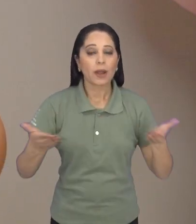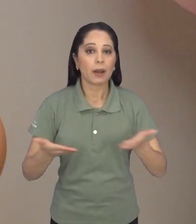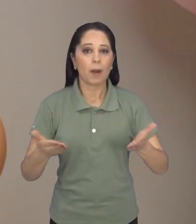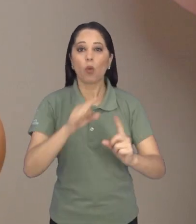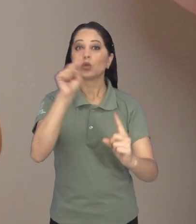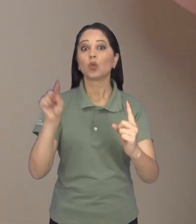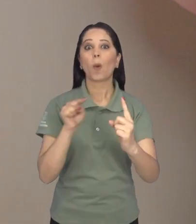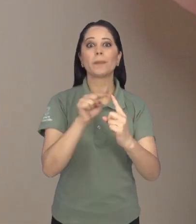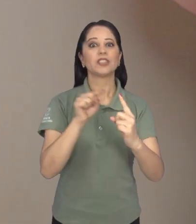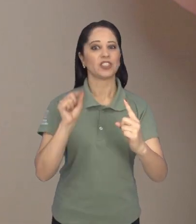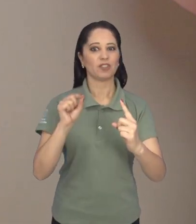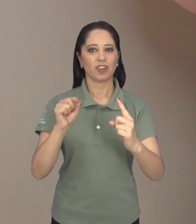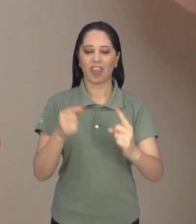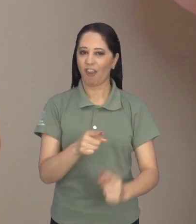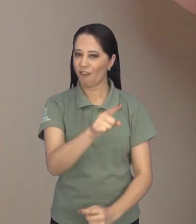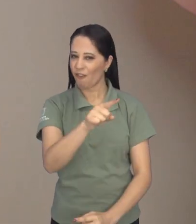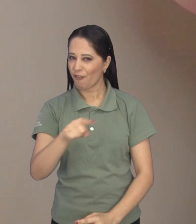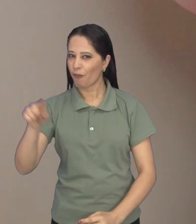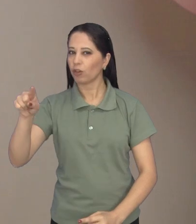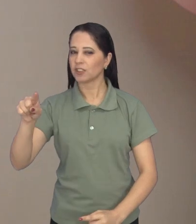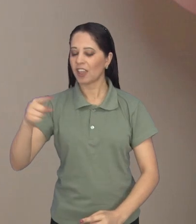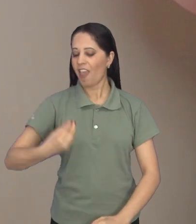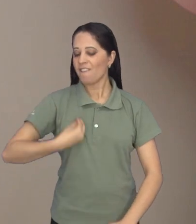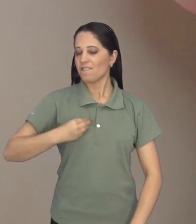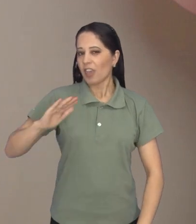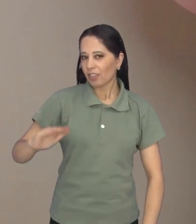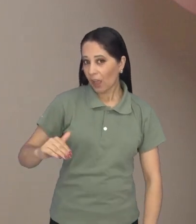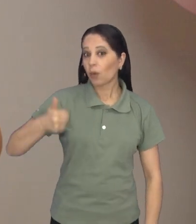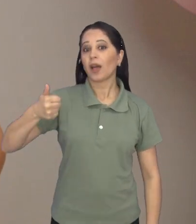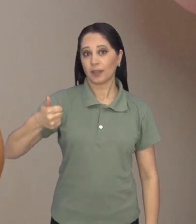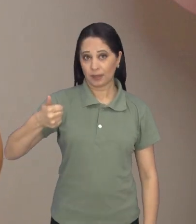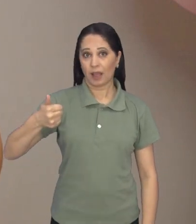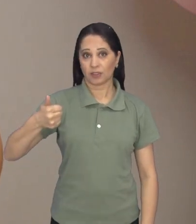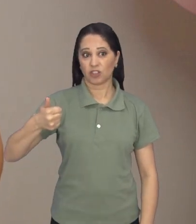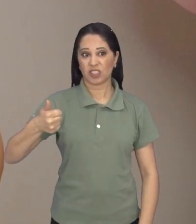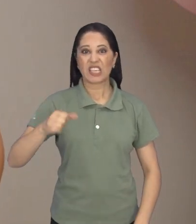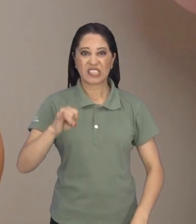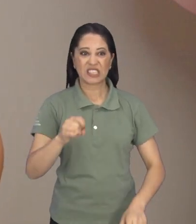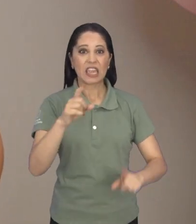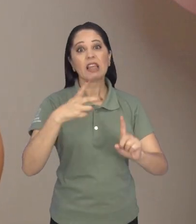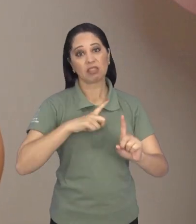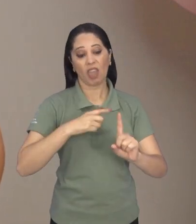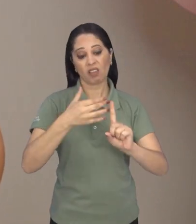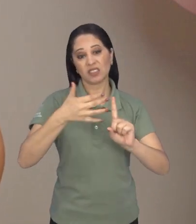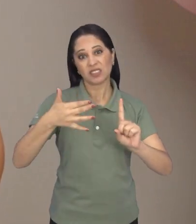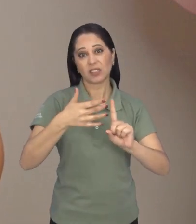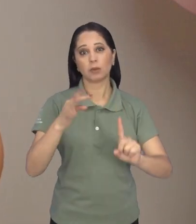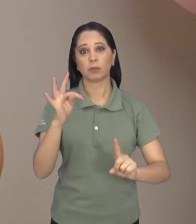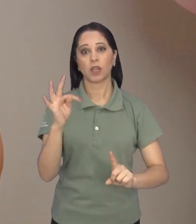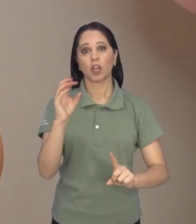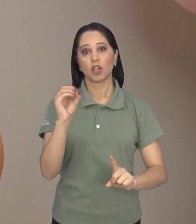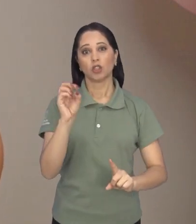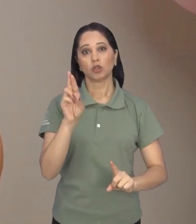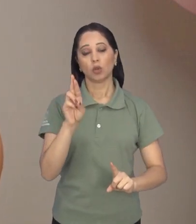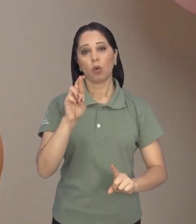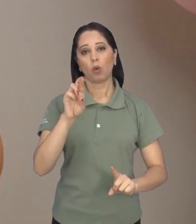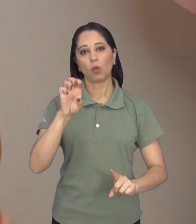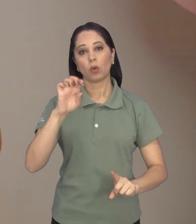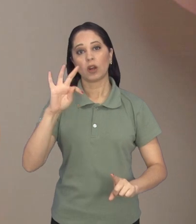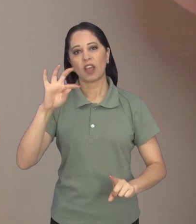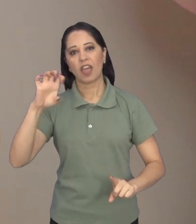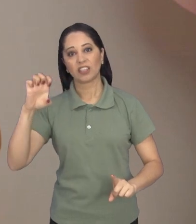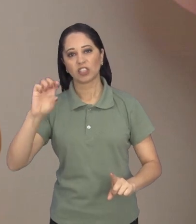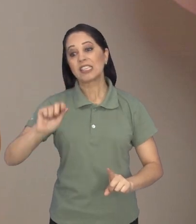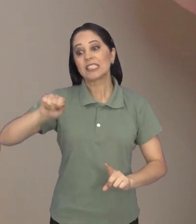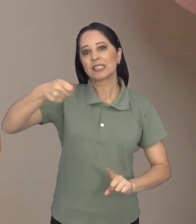o objetivo é proporcionar mais qualidade de vida para quem tem síndrome de Tourette. E quem vai ajudar a gente com